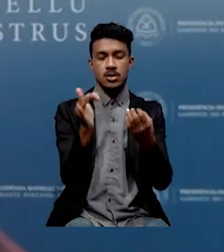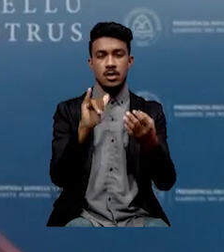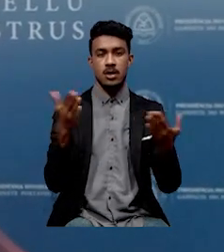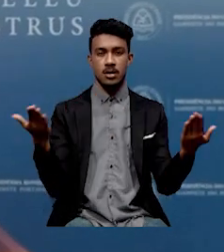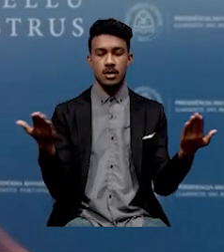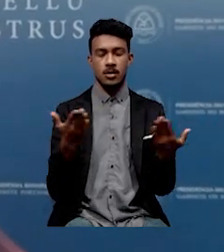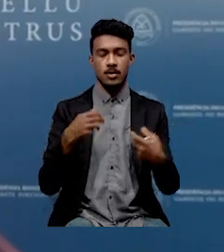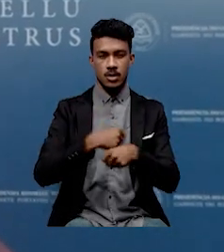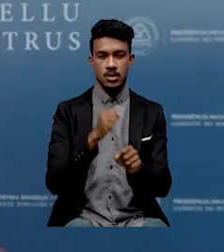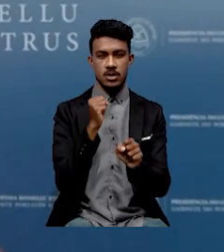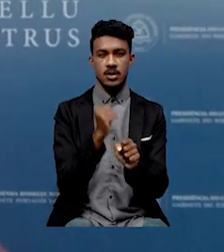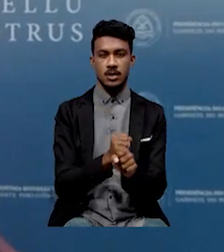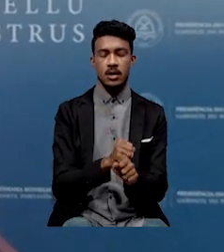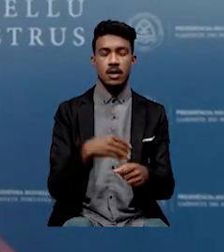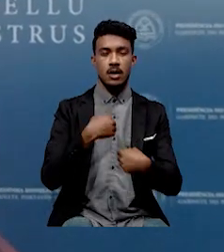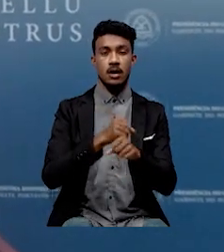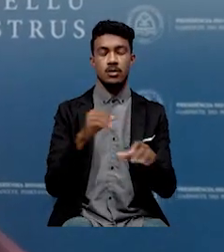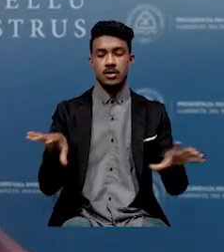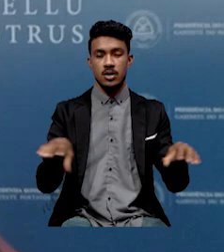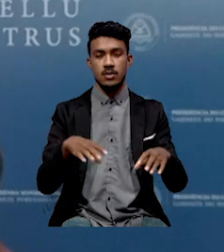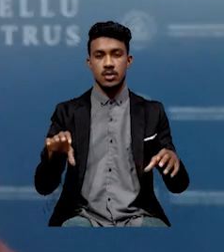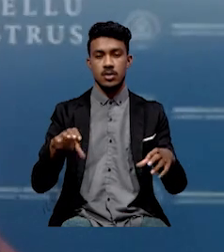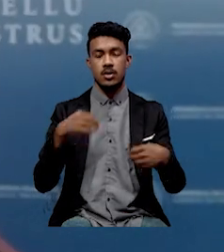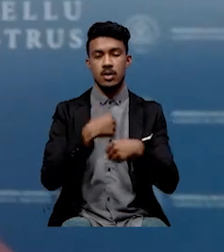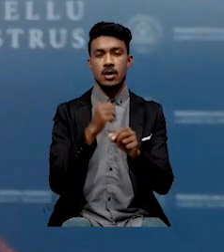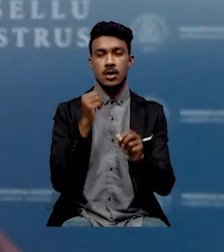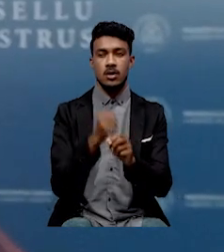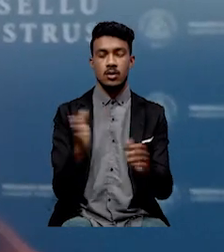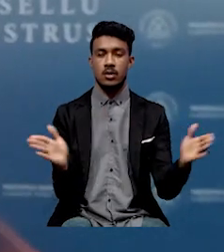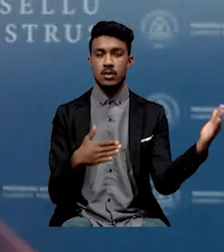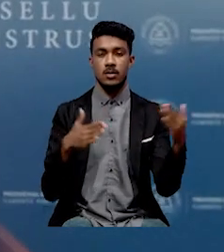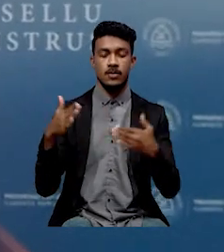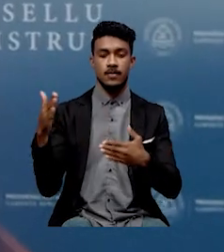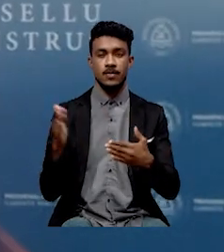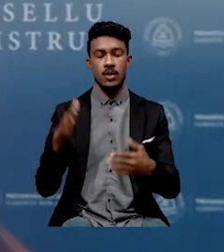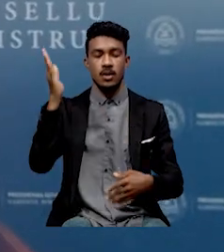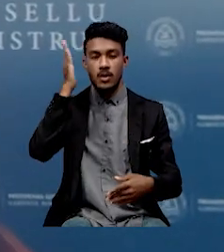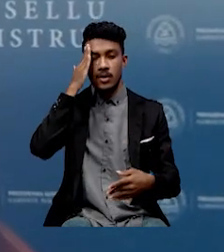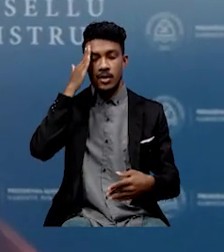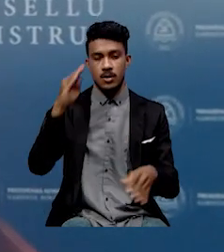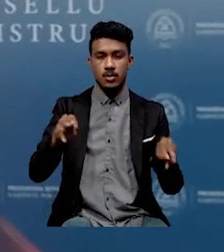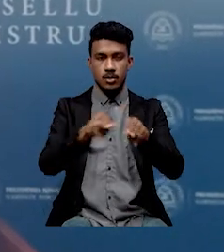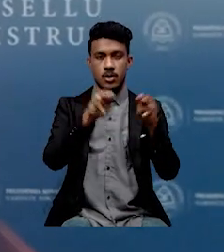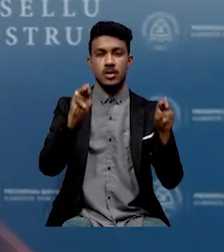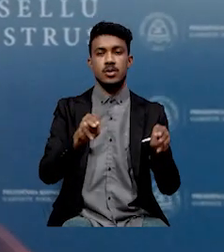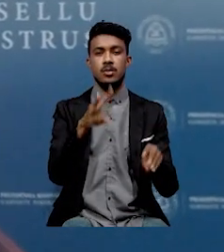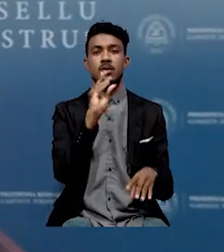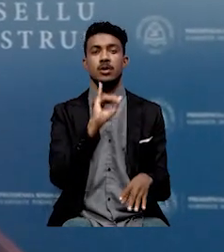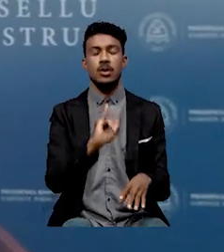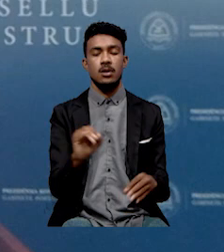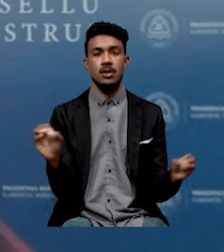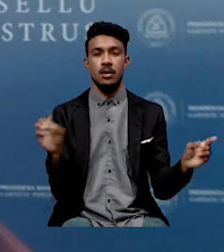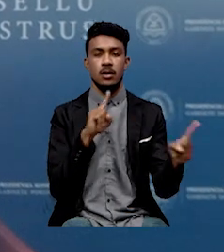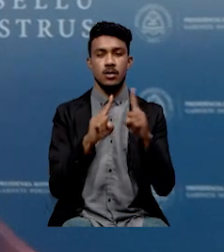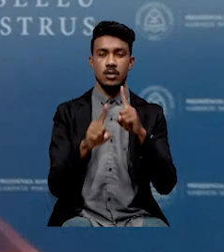sei, ao serviço, por a elaboração do plano de urbanização. Deve ter a colher